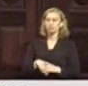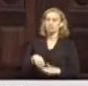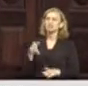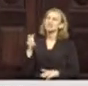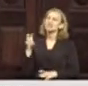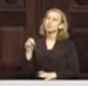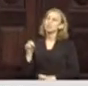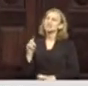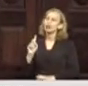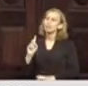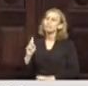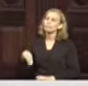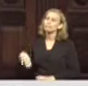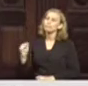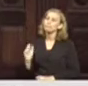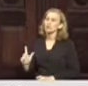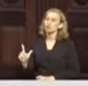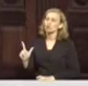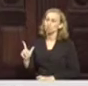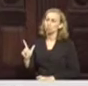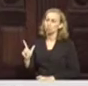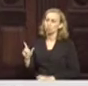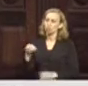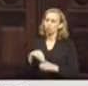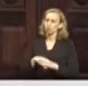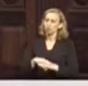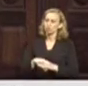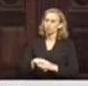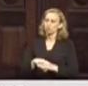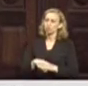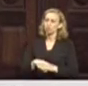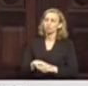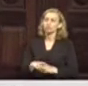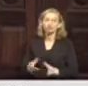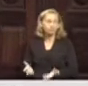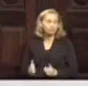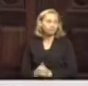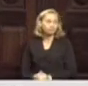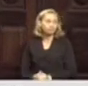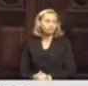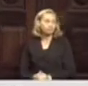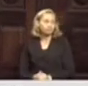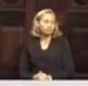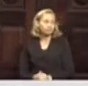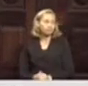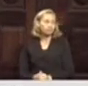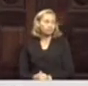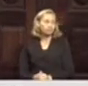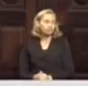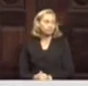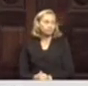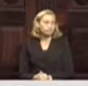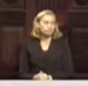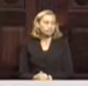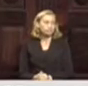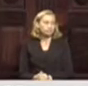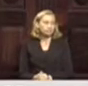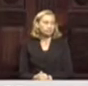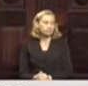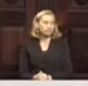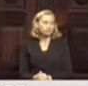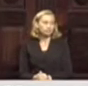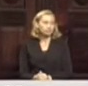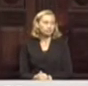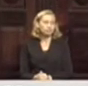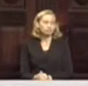votos, com o golpe do feriado decretado por Cabral, às vésperas